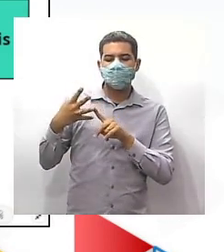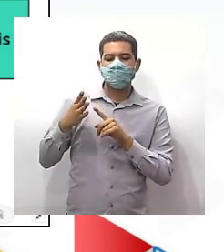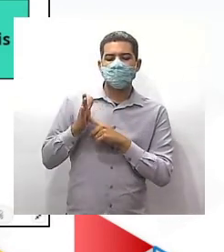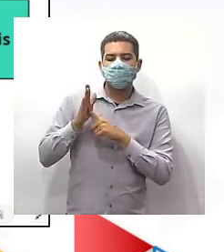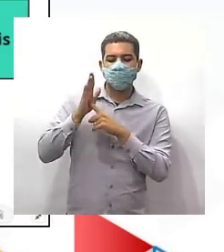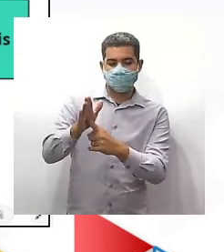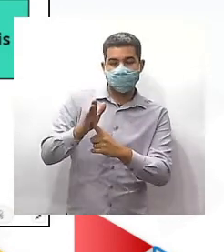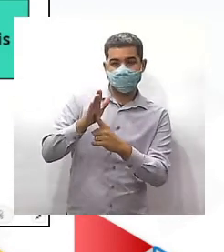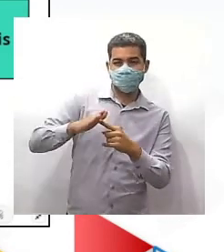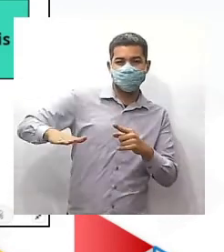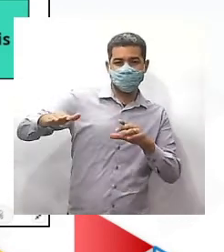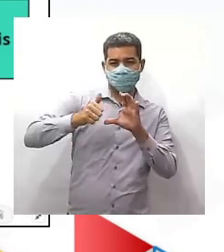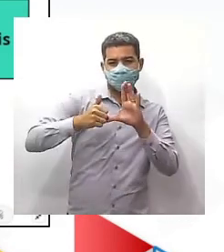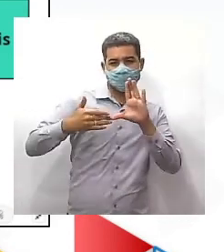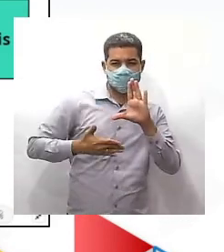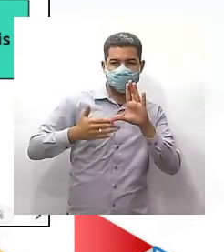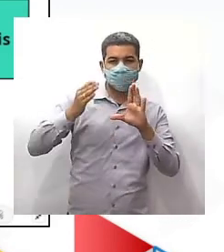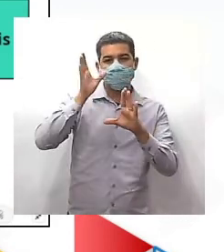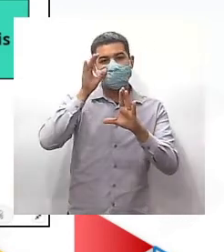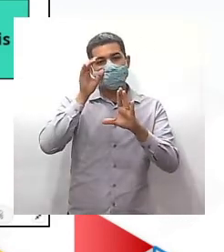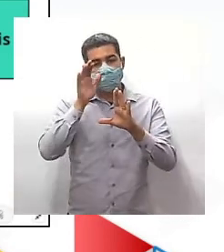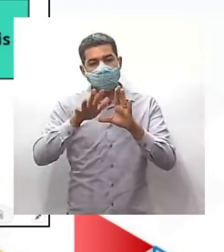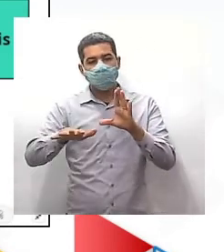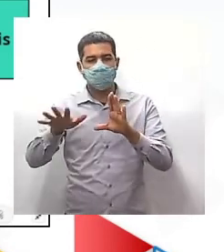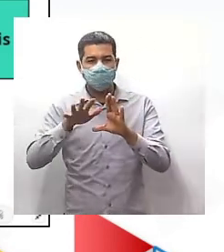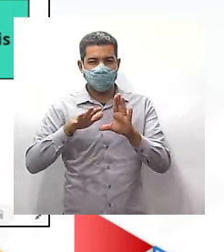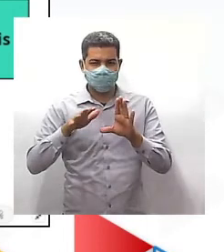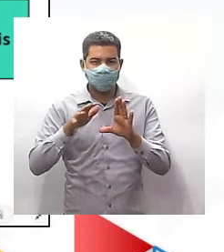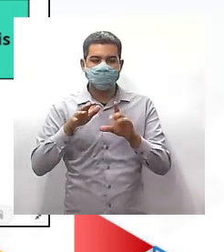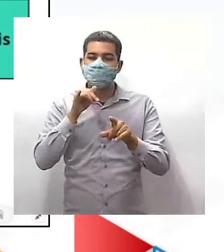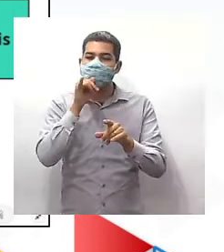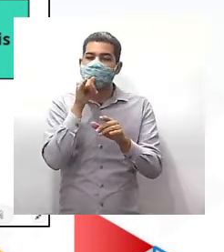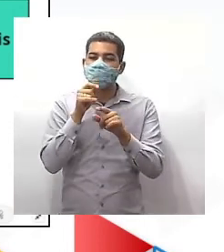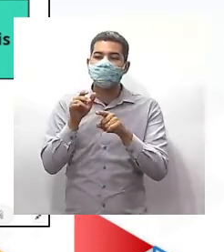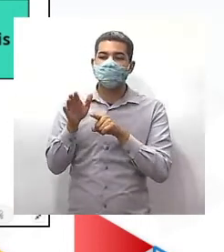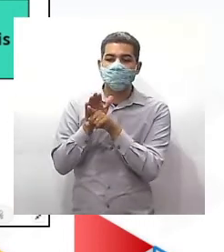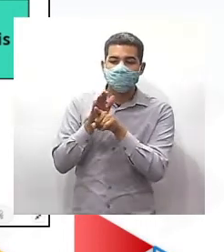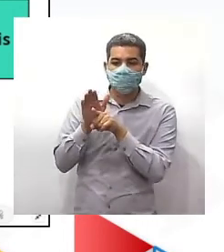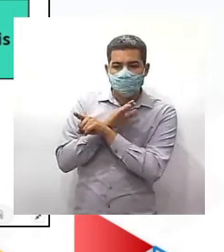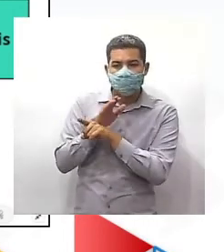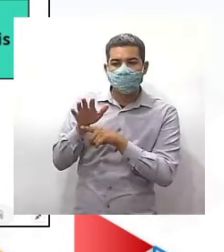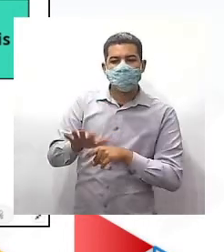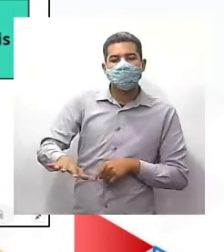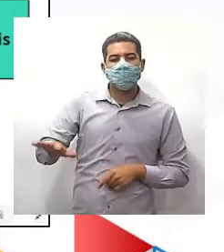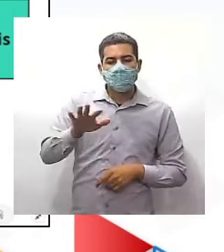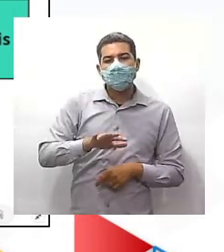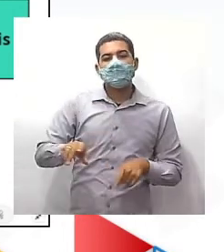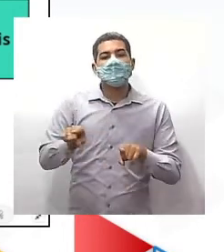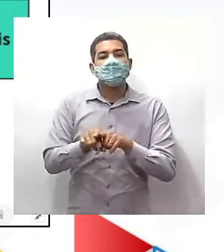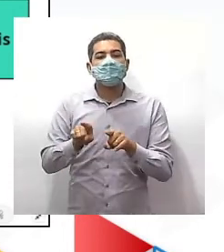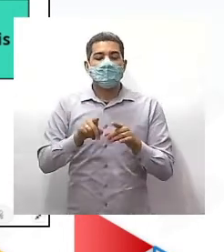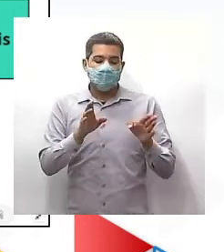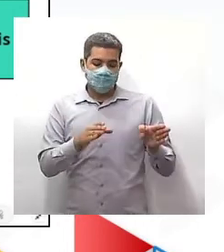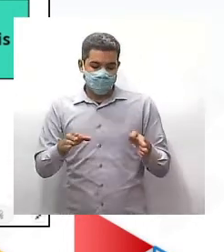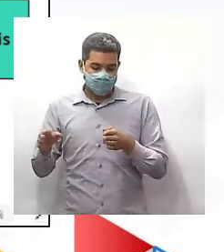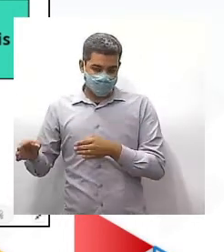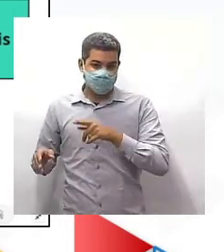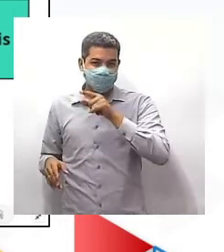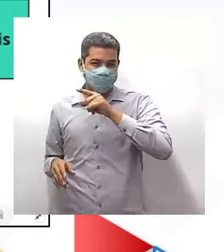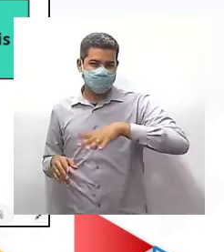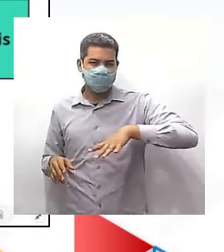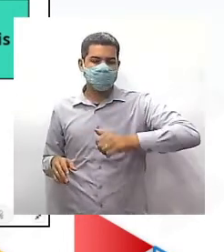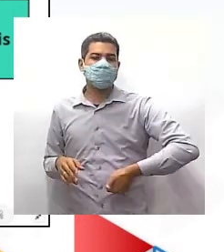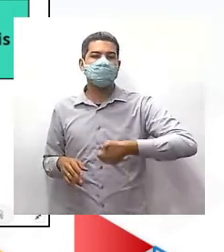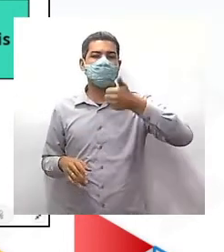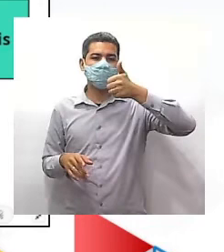característica da população de interesse. Por quê? Porque eu estou pesquisando naquela área e eu estou subdividindo aquela área para